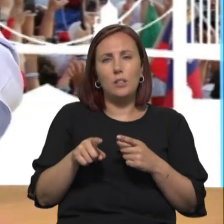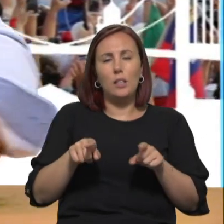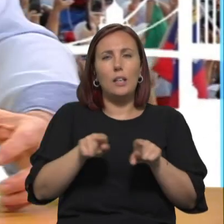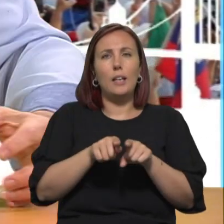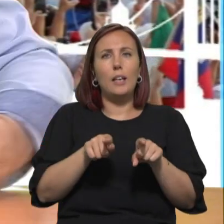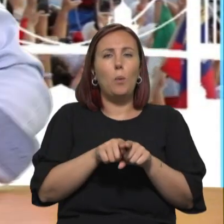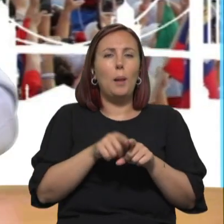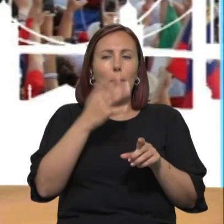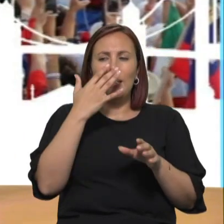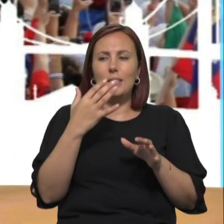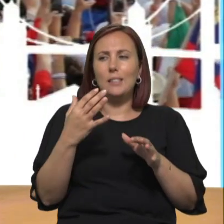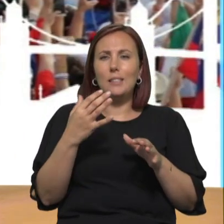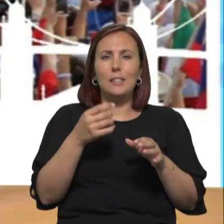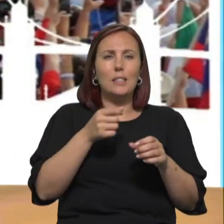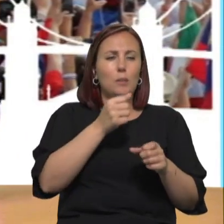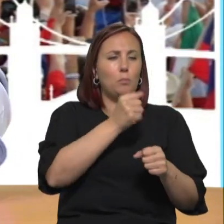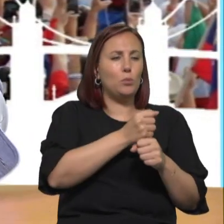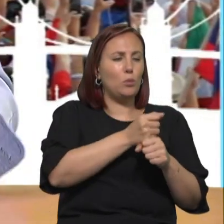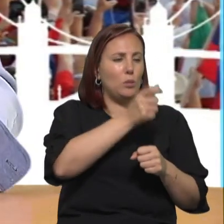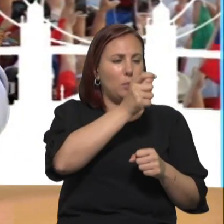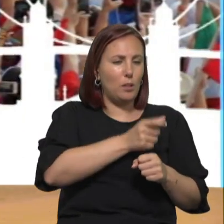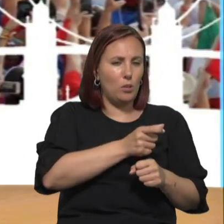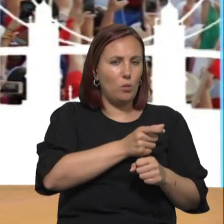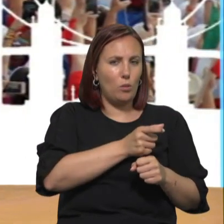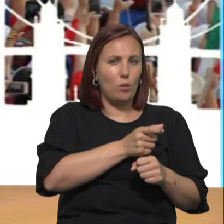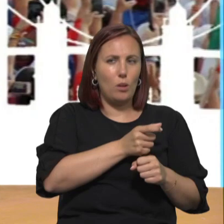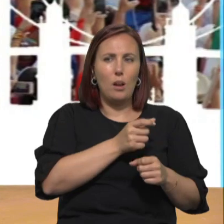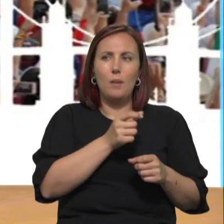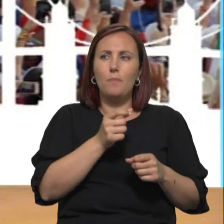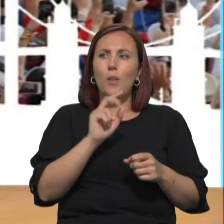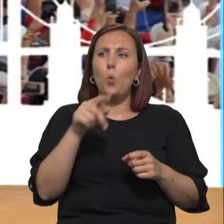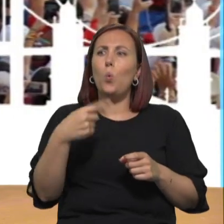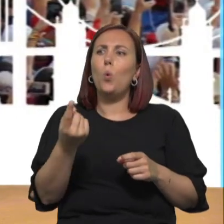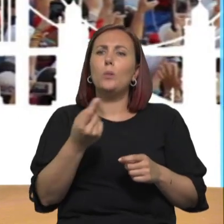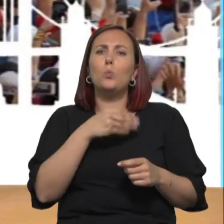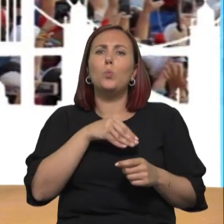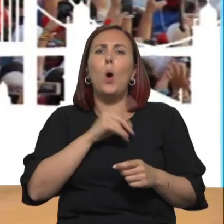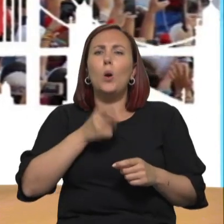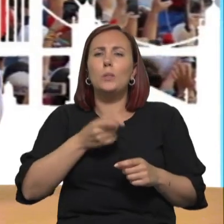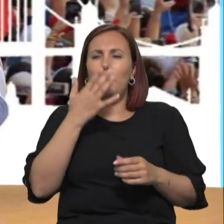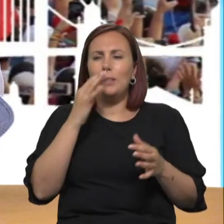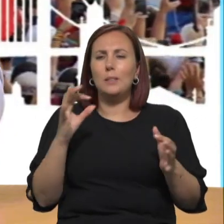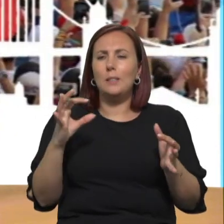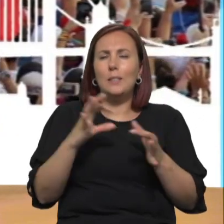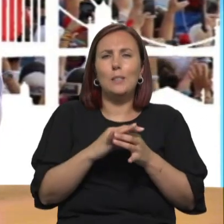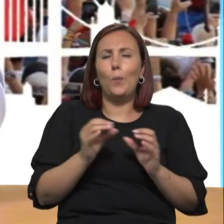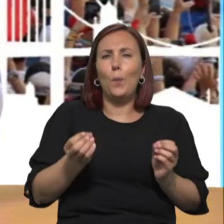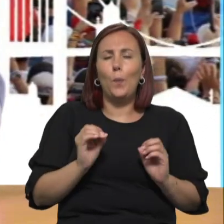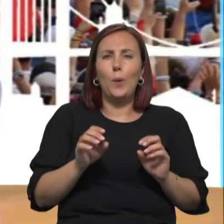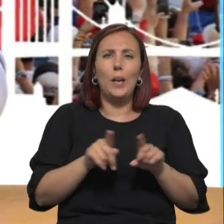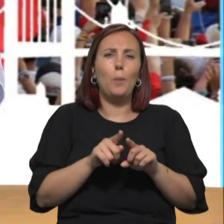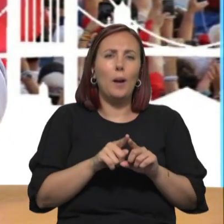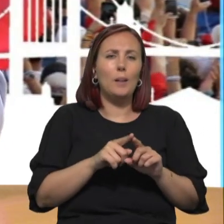haver ligação entre os trabalhadores. Um trabalhador não sabe o que o outro ganha. Portanto, é o tratamento individual